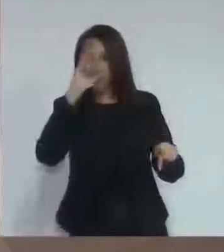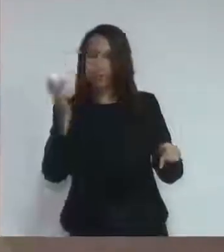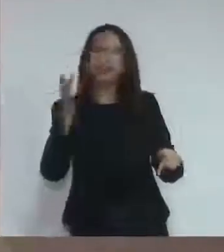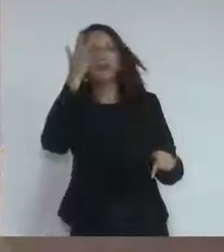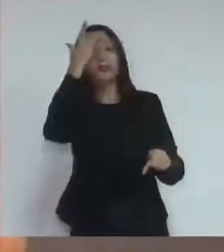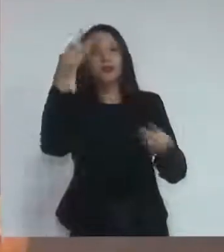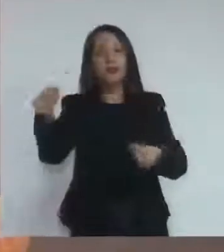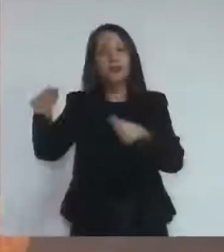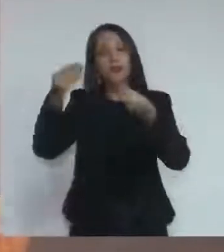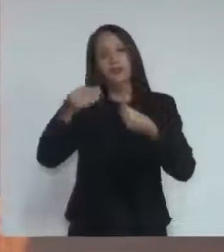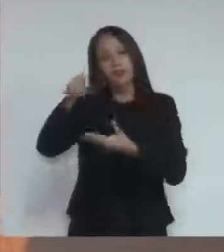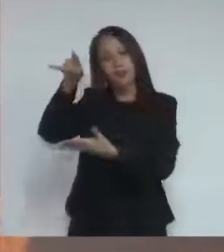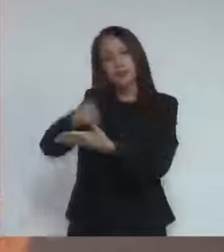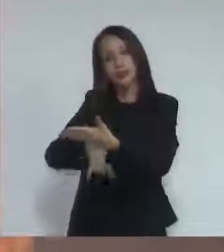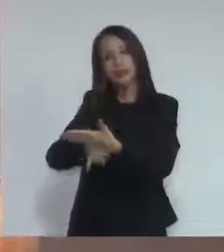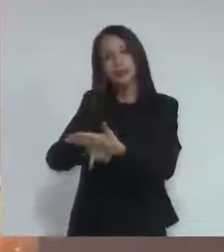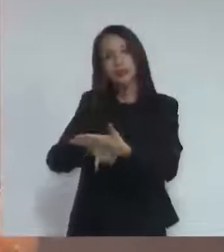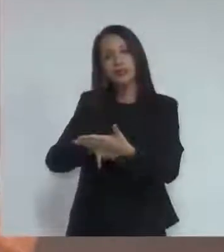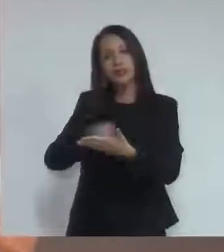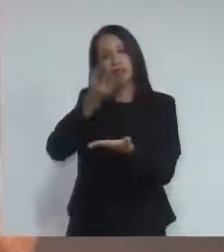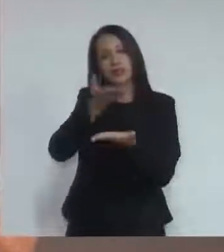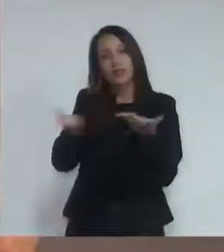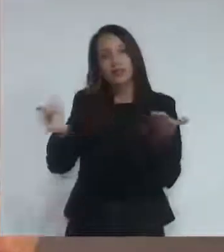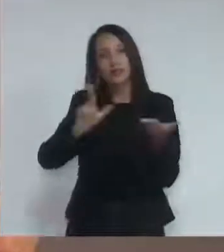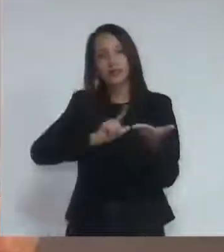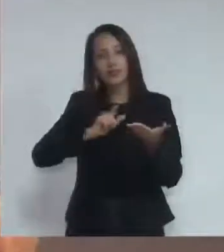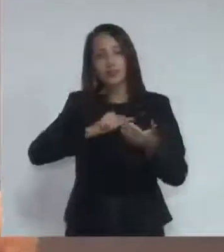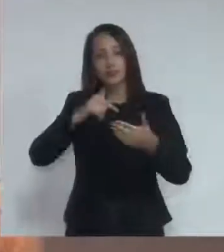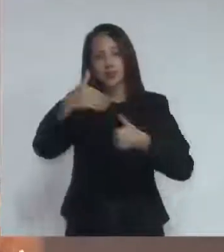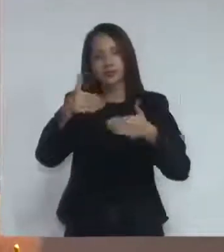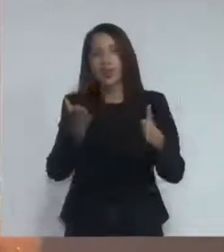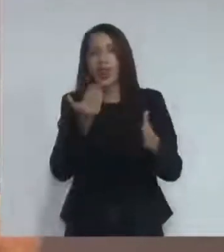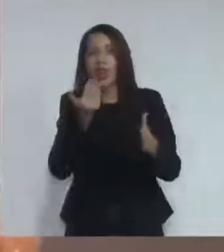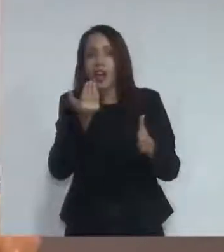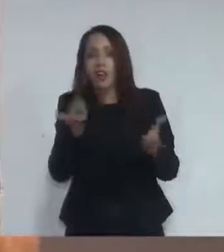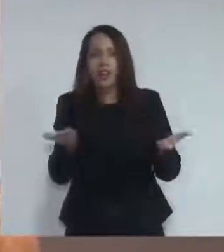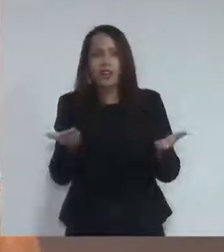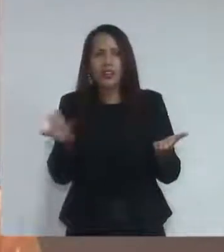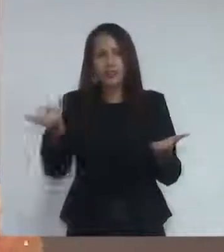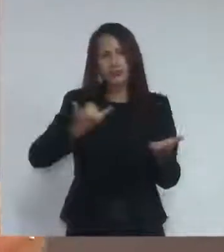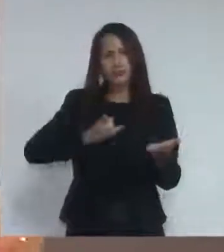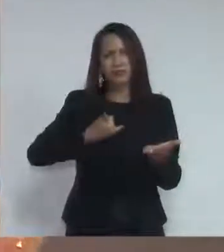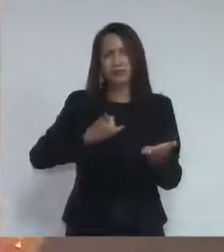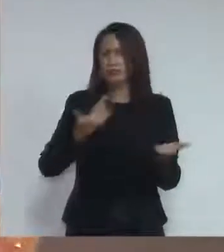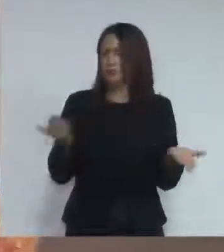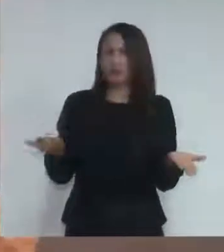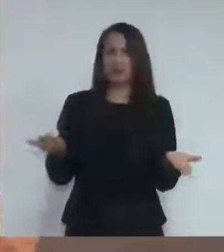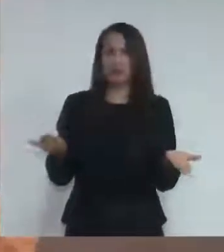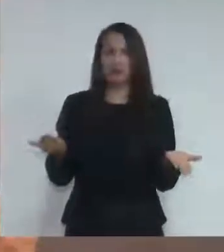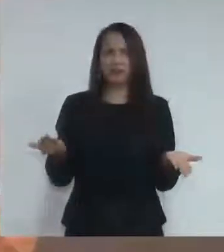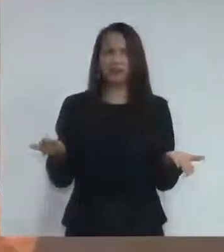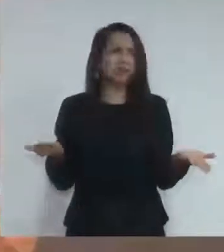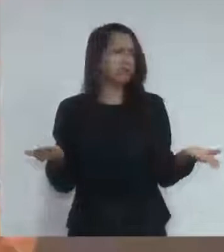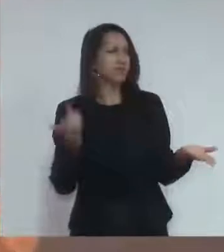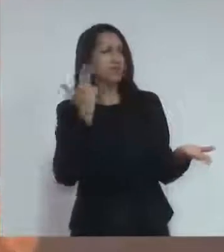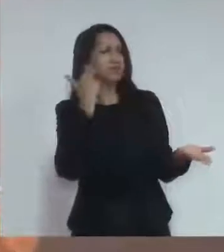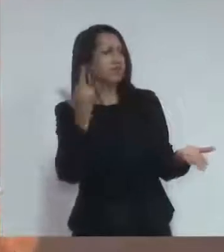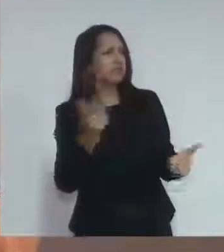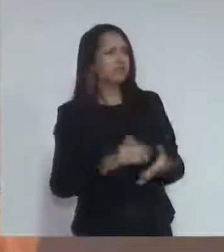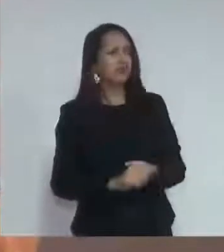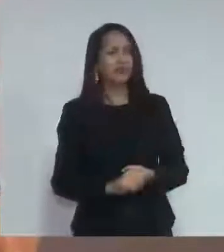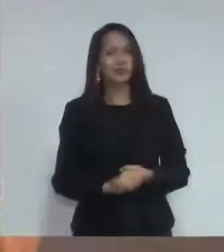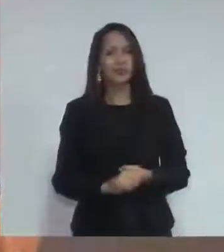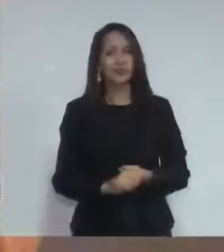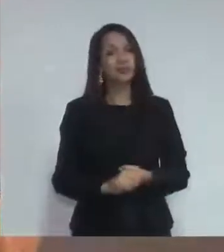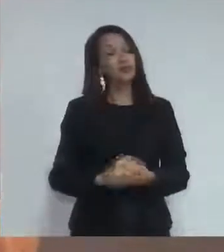pessoa traz o atestado e ainda perde a cesta básica e vem falar para mim que é normal. Ou a gente trata com seriedade as coisas